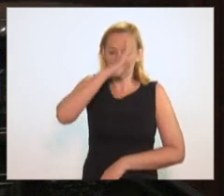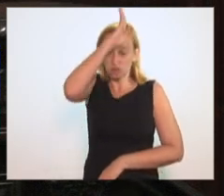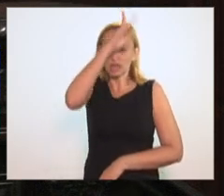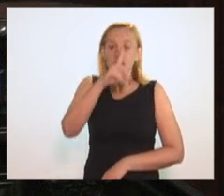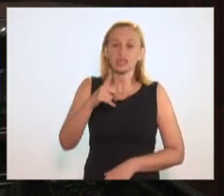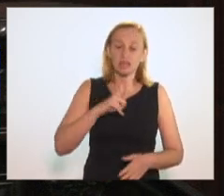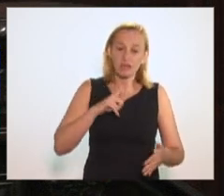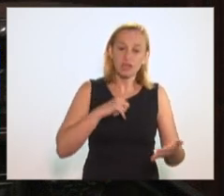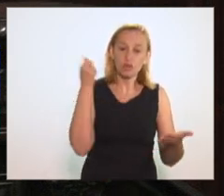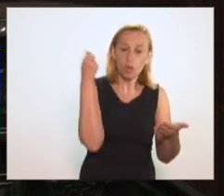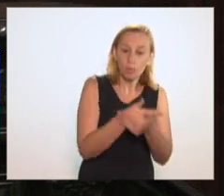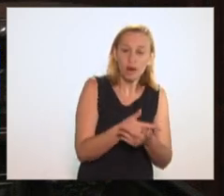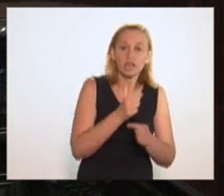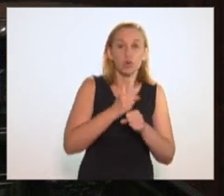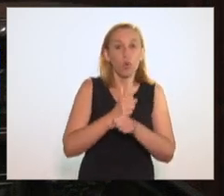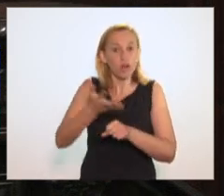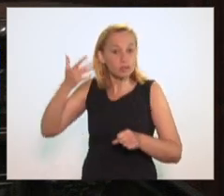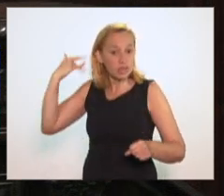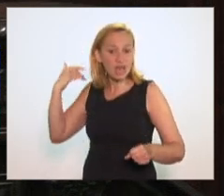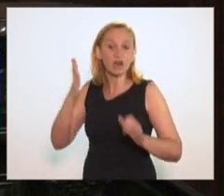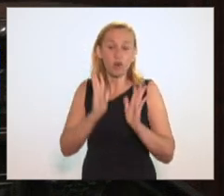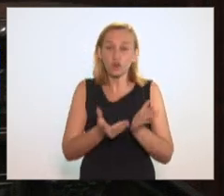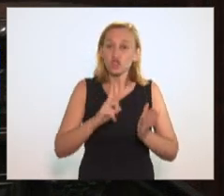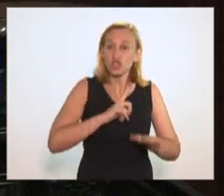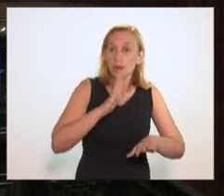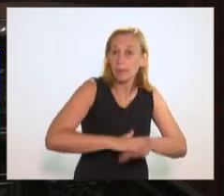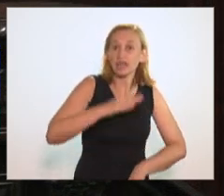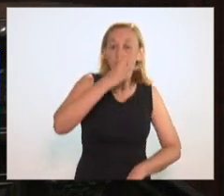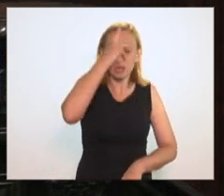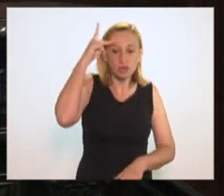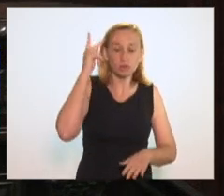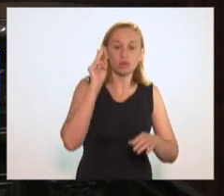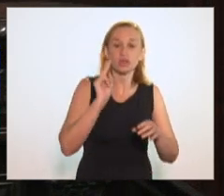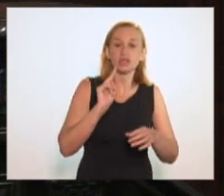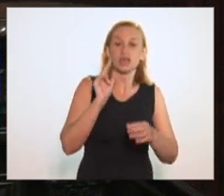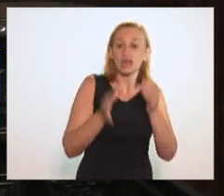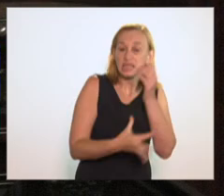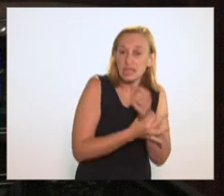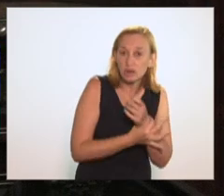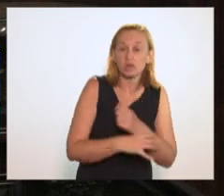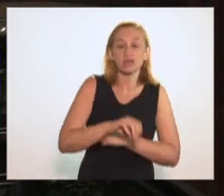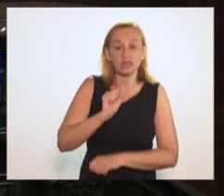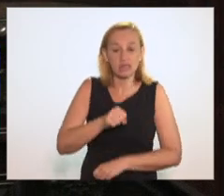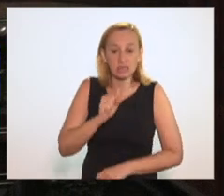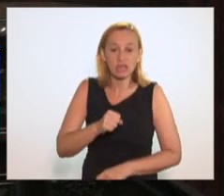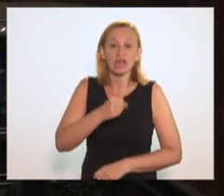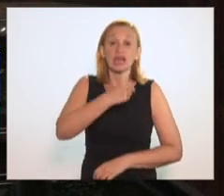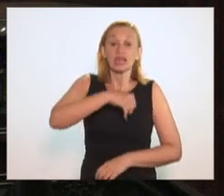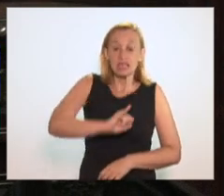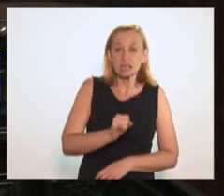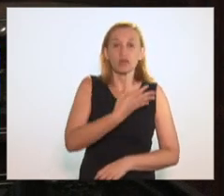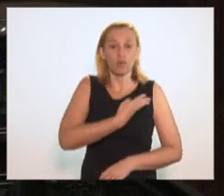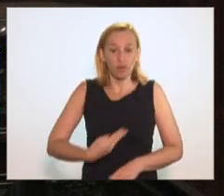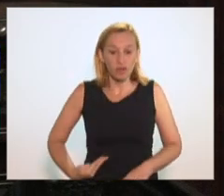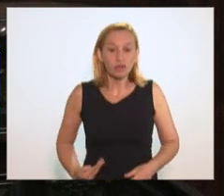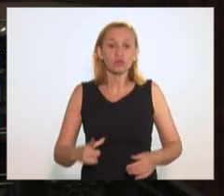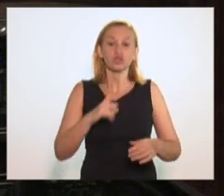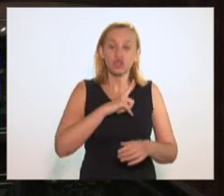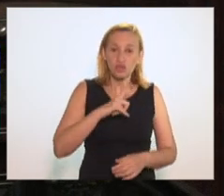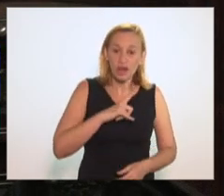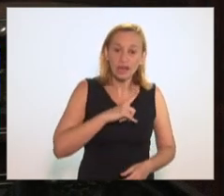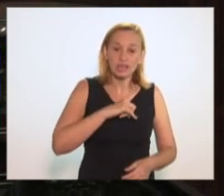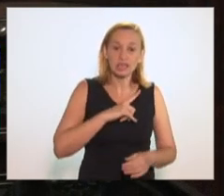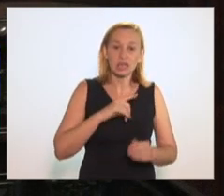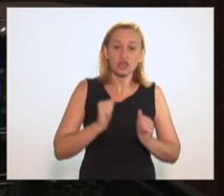hoje já tinha muito mais gente imunizada. Se o governador em exercício, Cláudio Castro, tivesse se movimentado